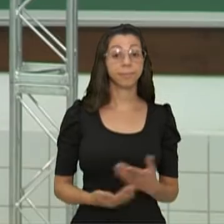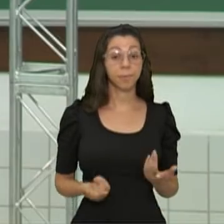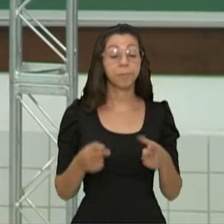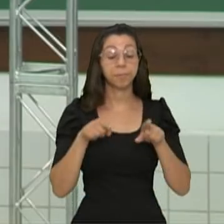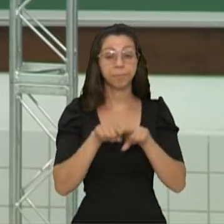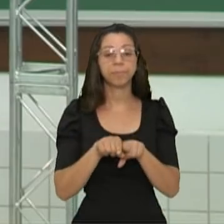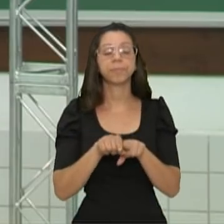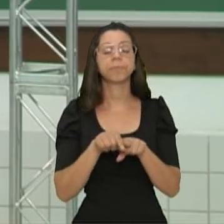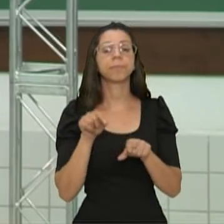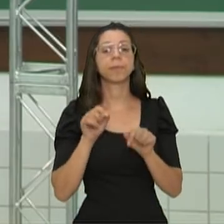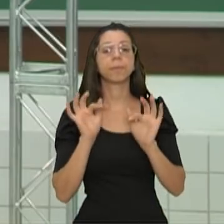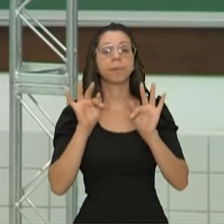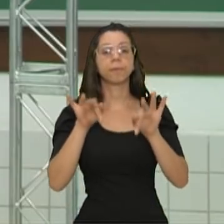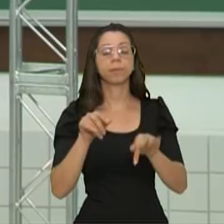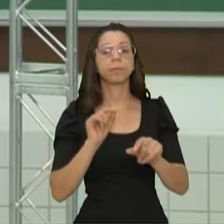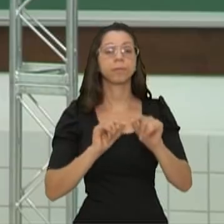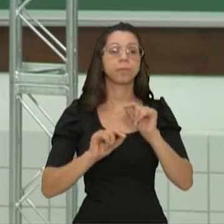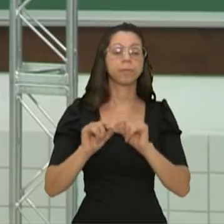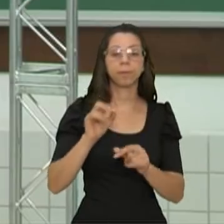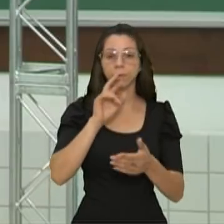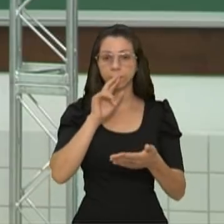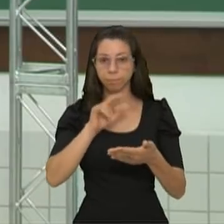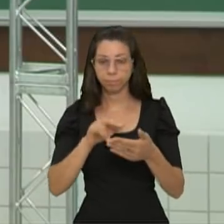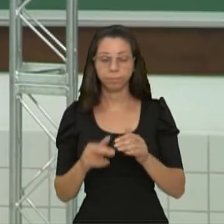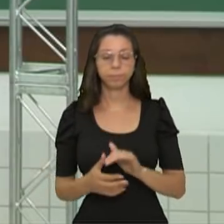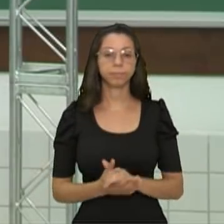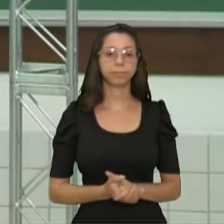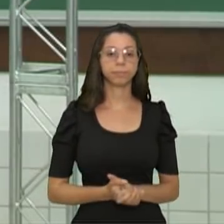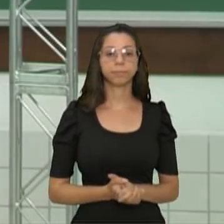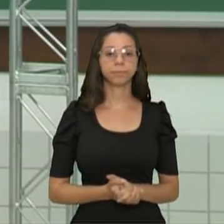Voltamos agora, então, para finalizarmos a solução.